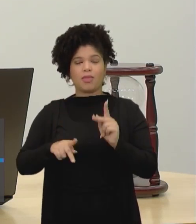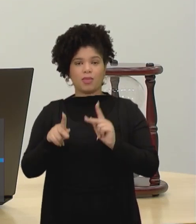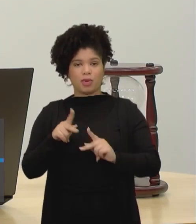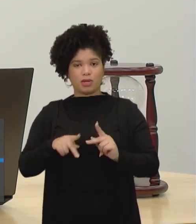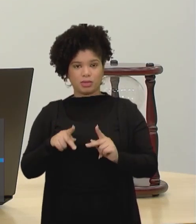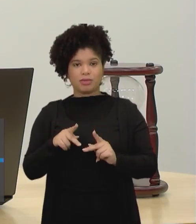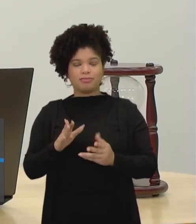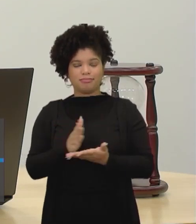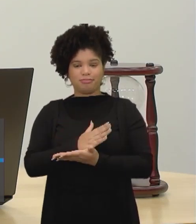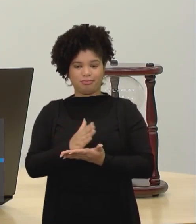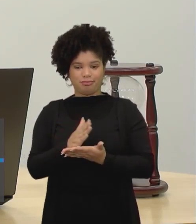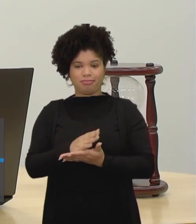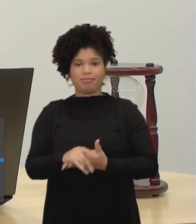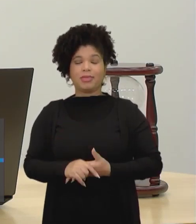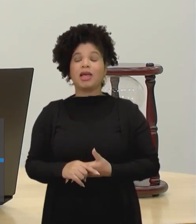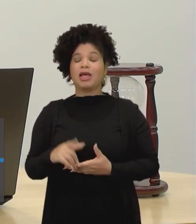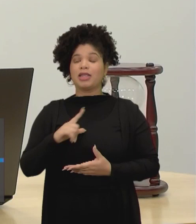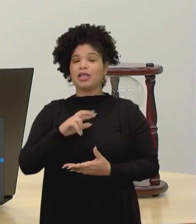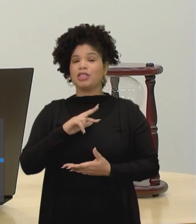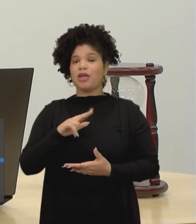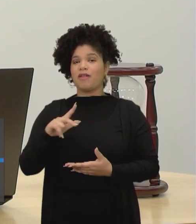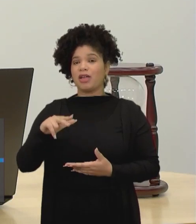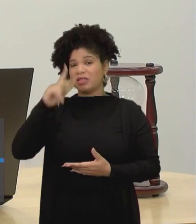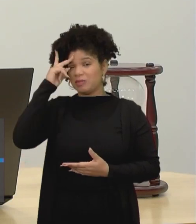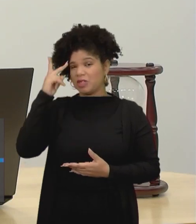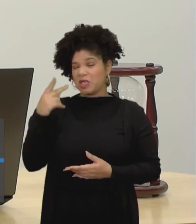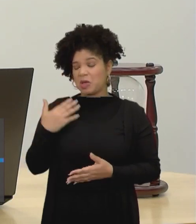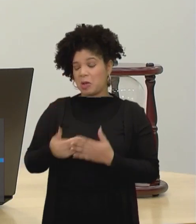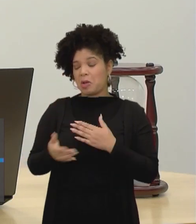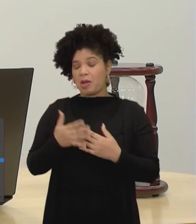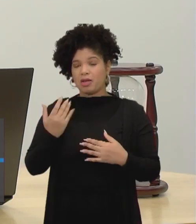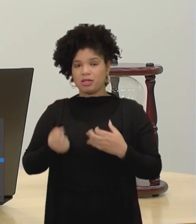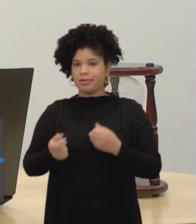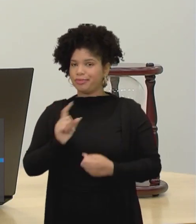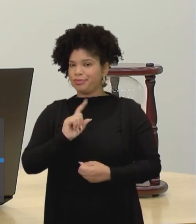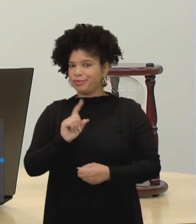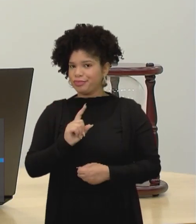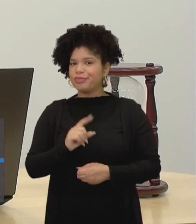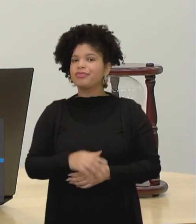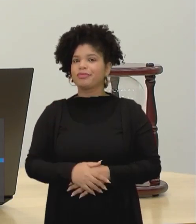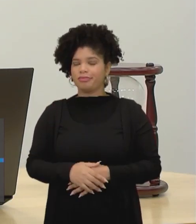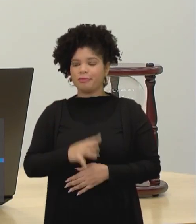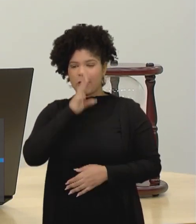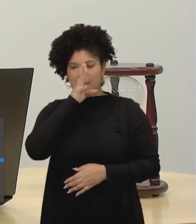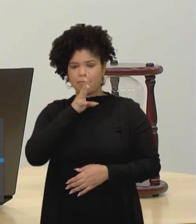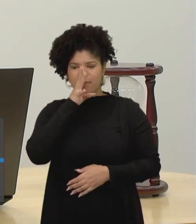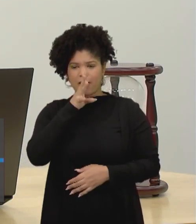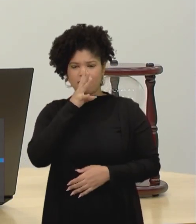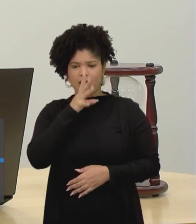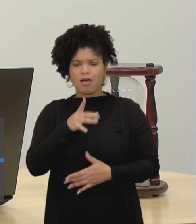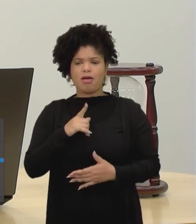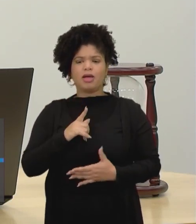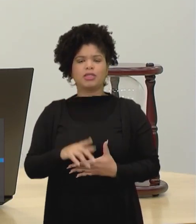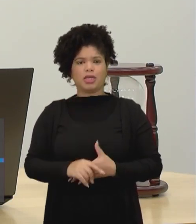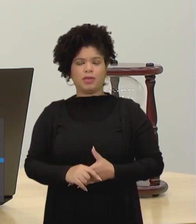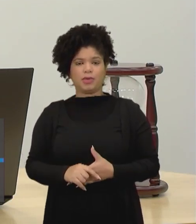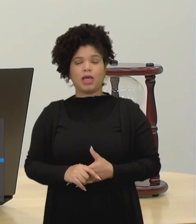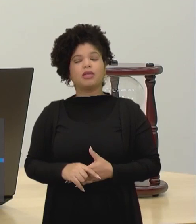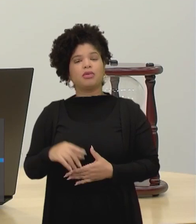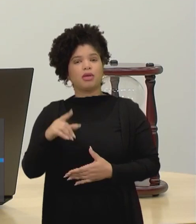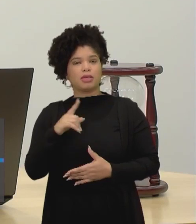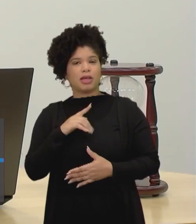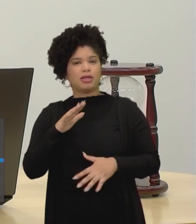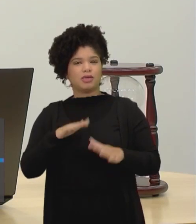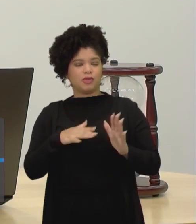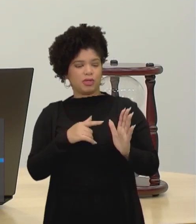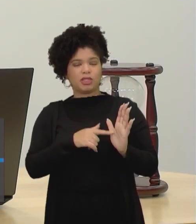e acontecem sim várias reações. Por isso que na historiografia acontece-se descolonização por processo